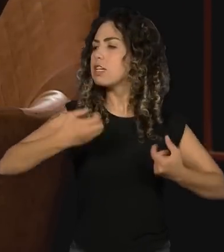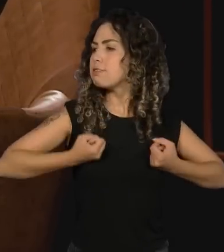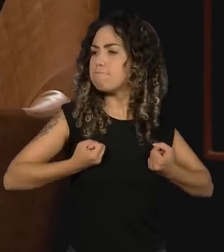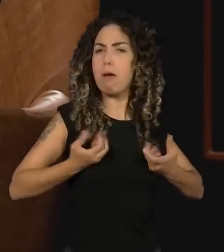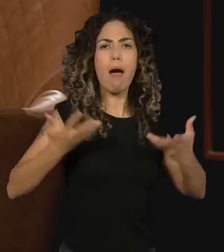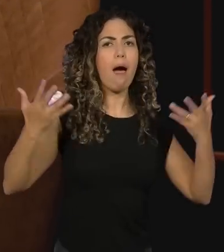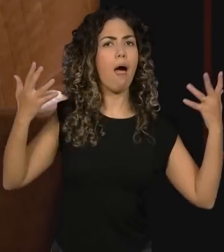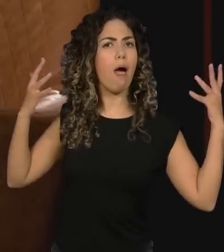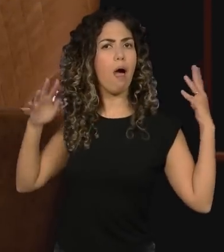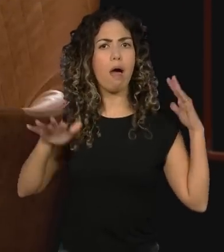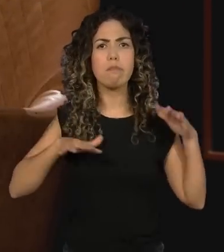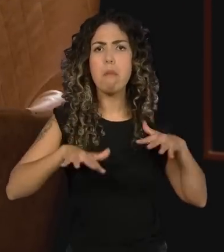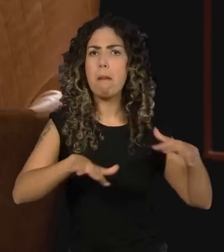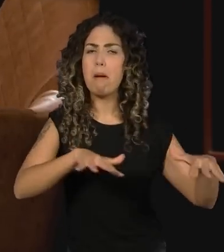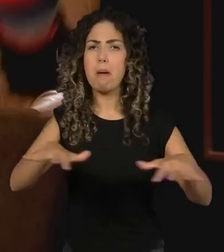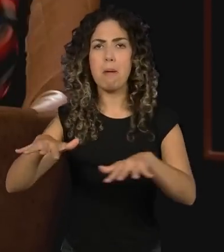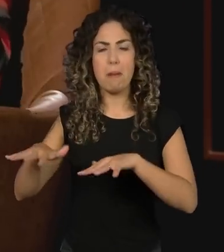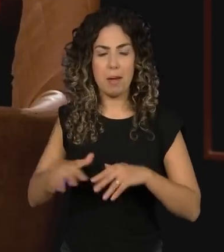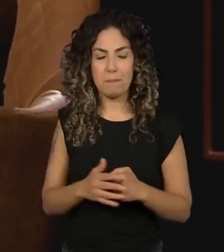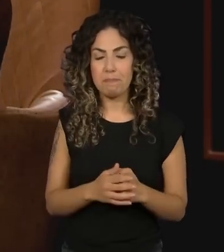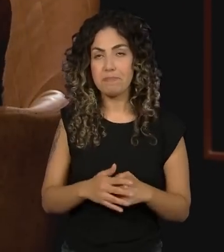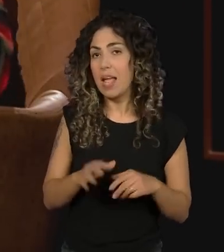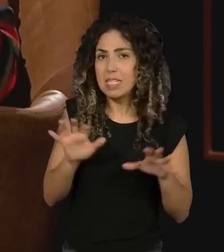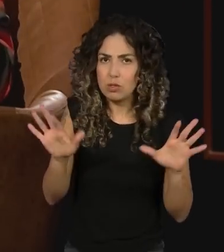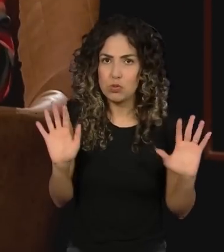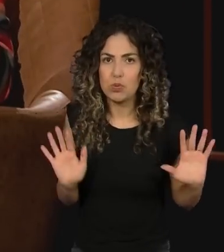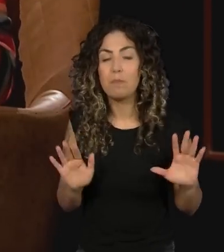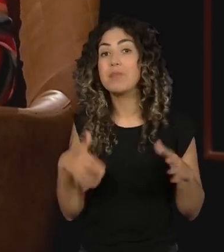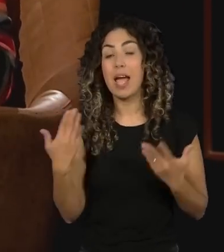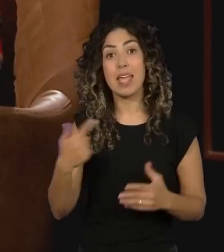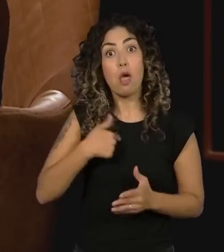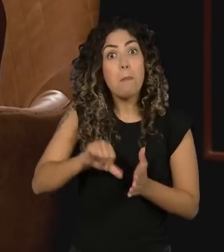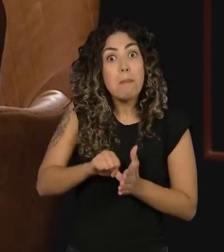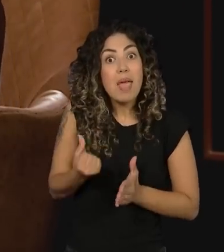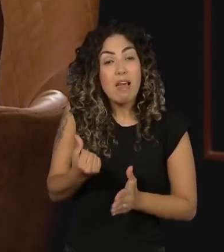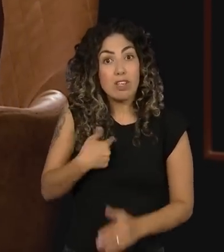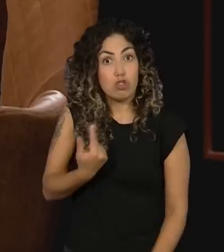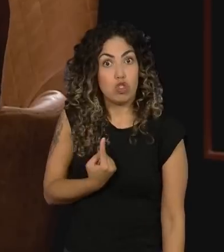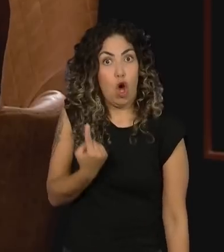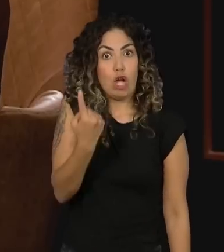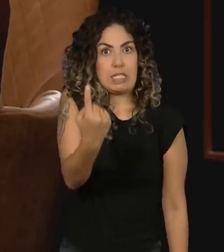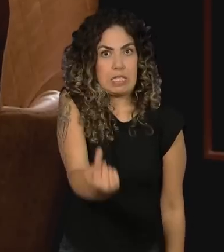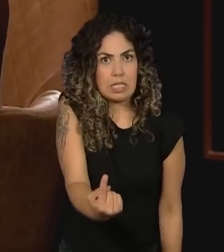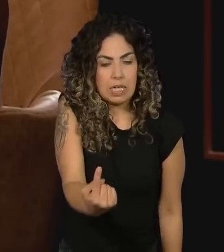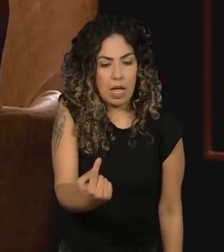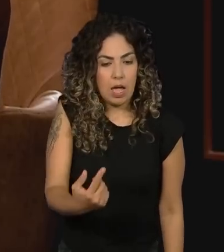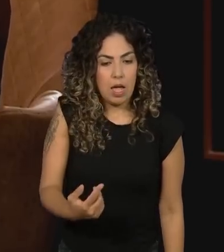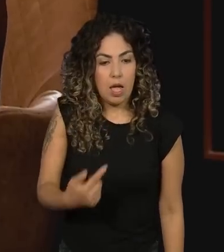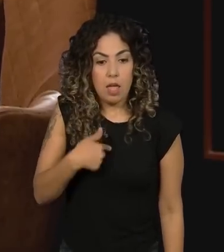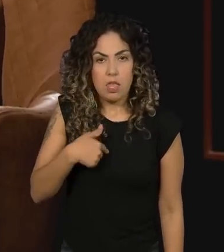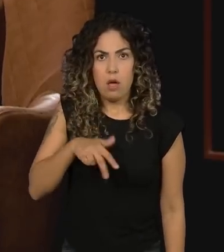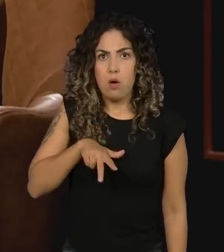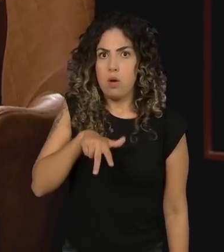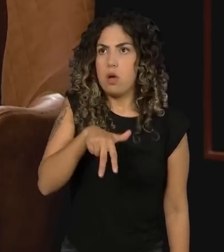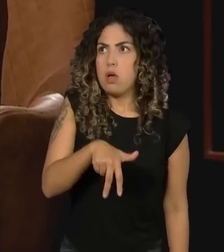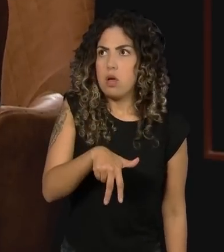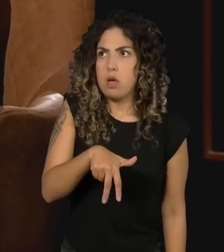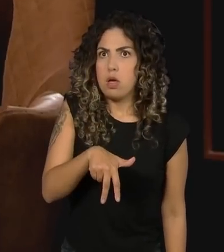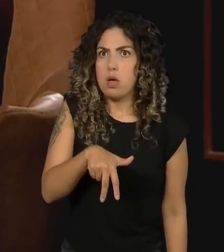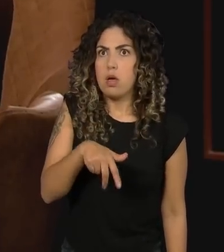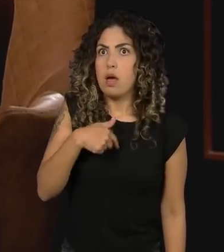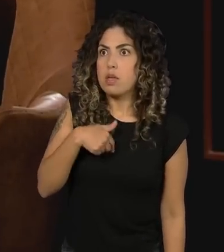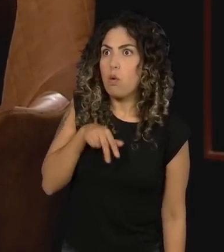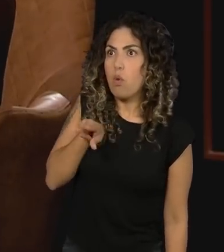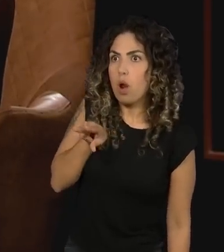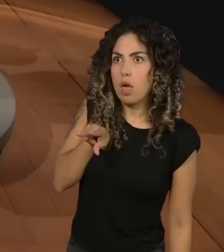verdade. Quando eu fiz a primeira vez sozinha, eu entrei, quando eu olhei para ele, ele estava